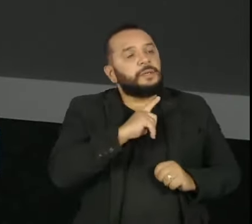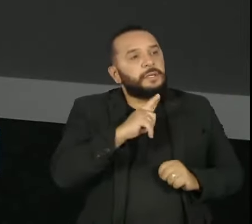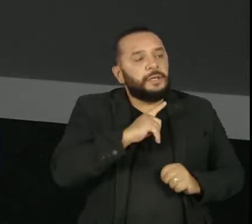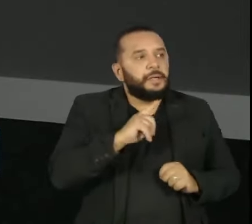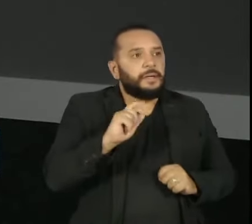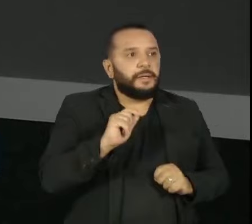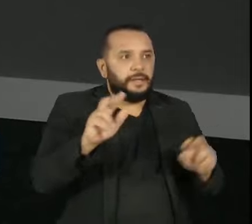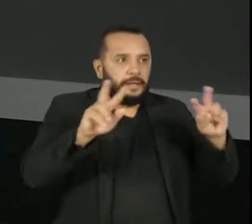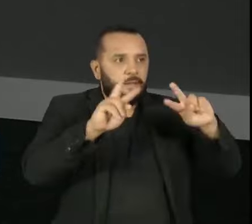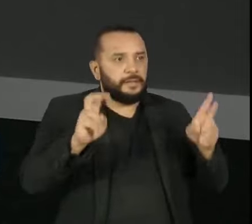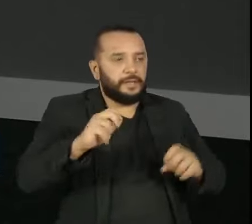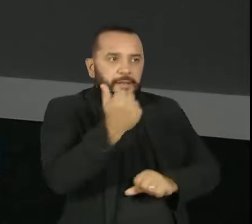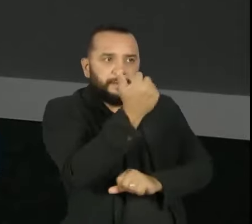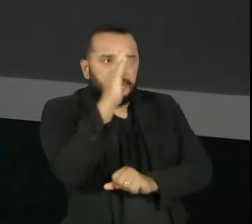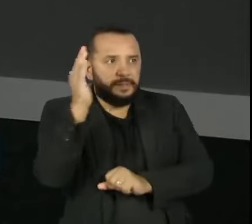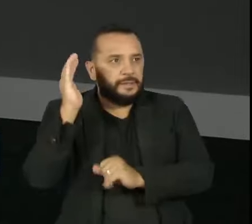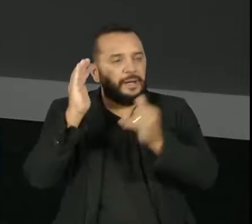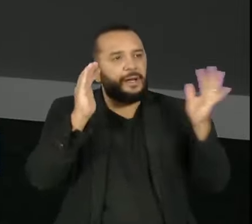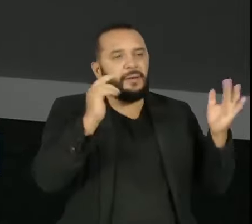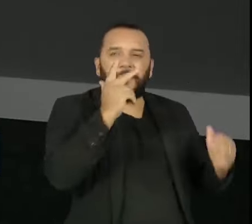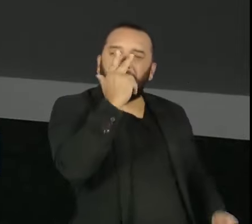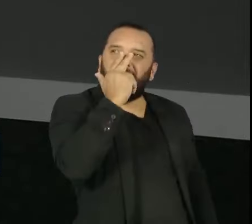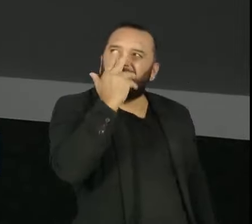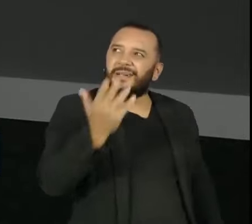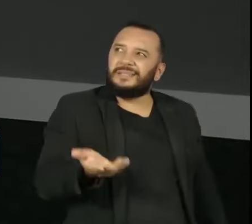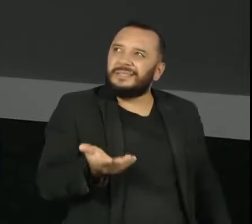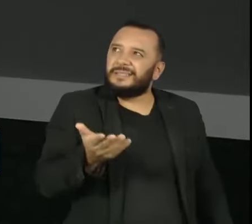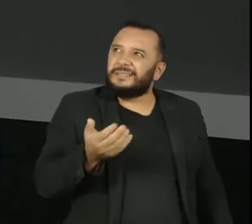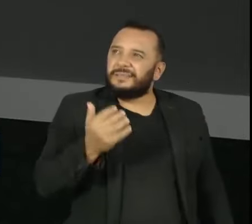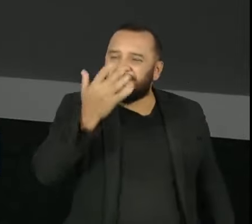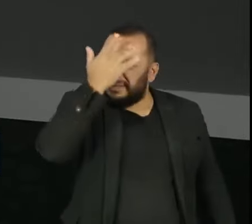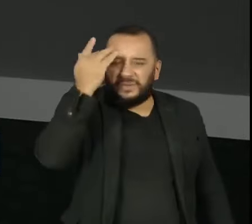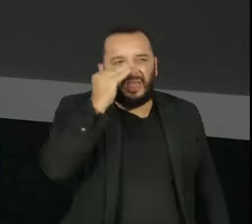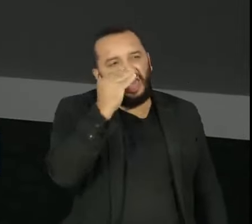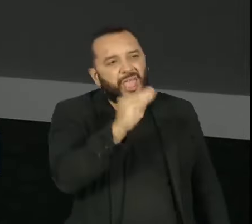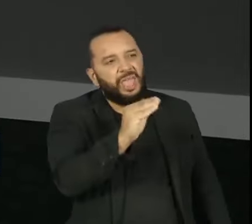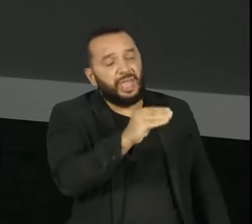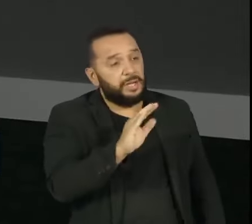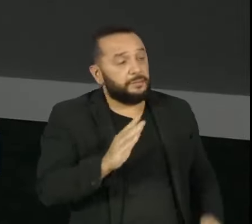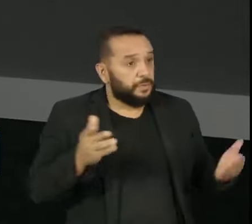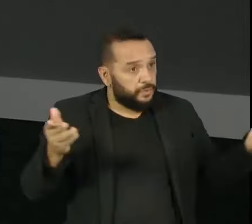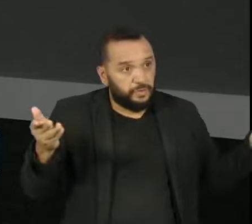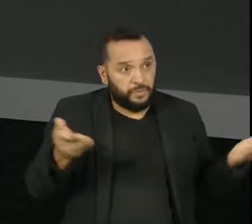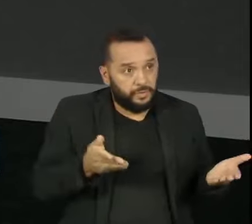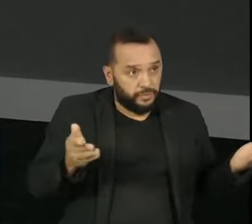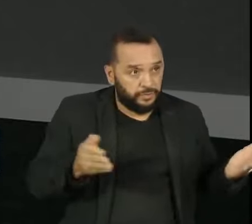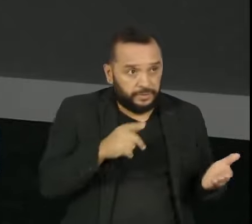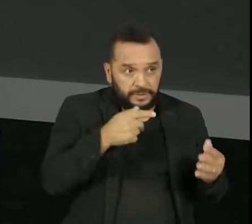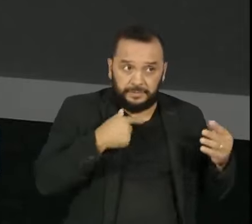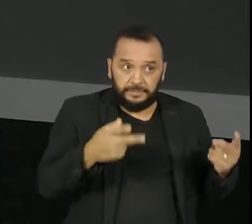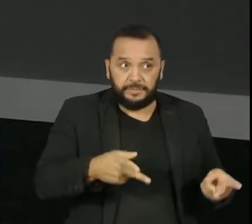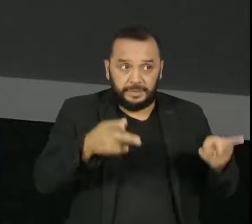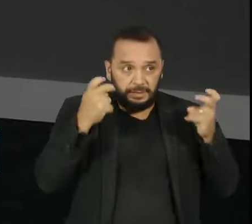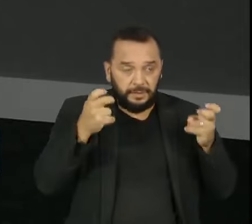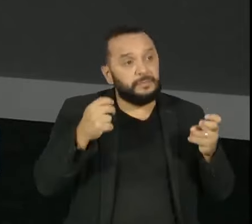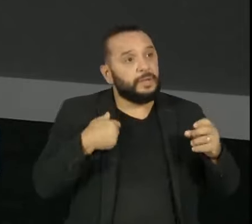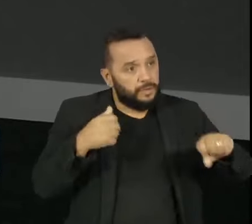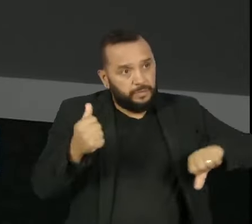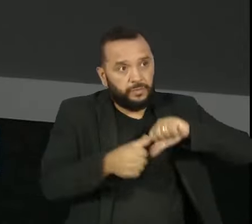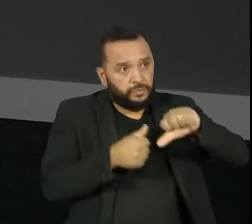às questões ambientais e você diria que hoje eh já é possível notar alguma mudança